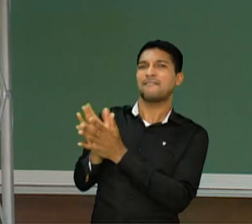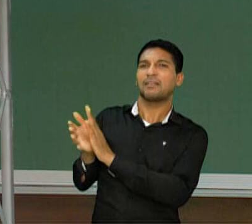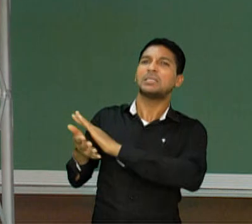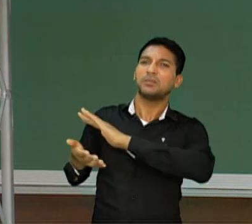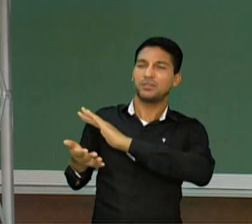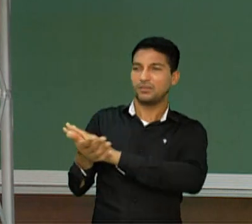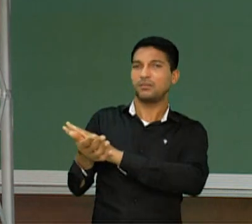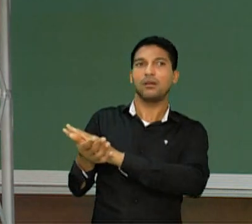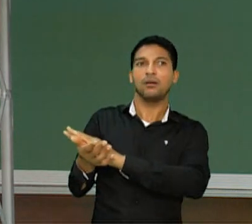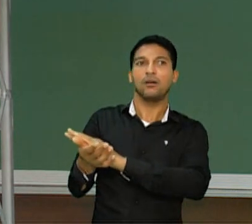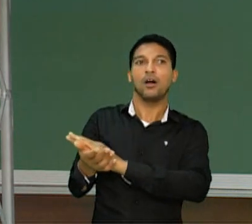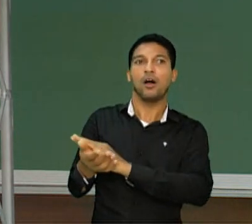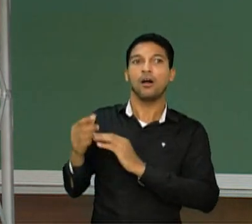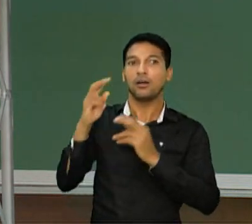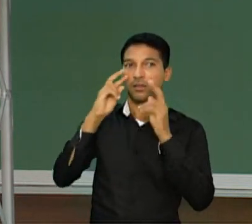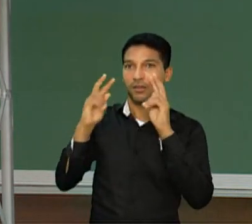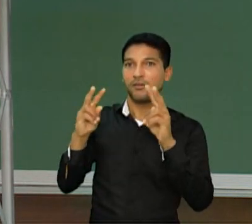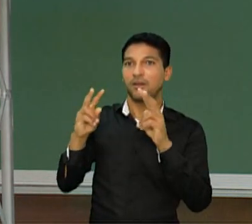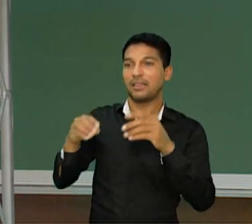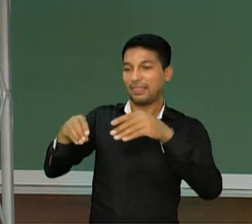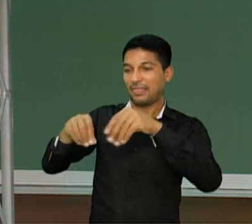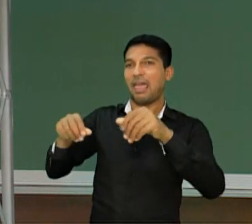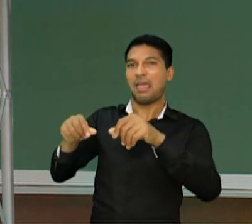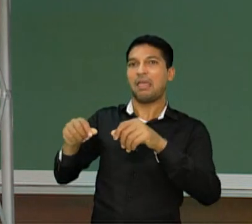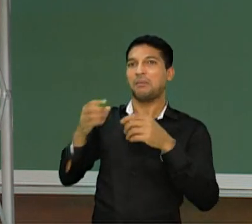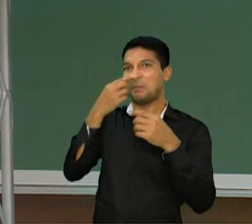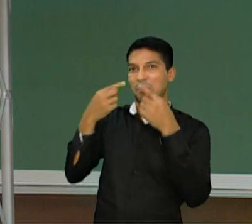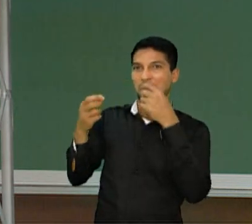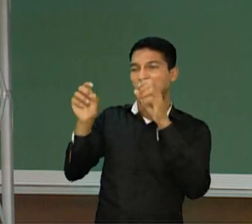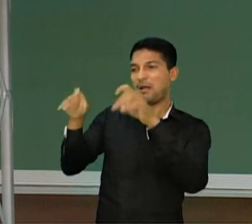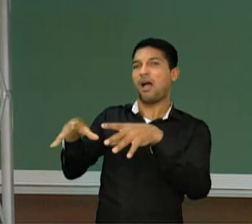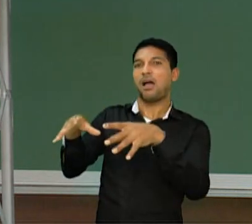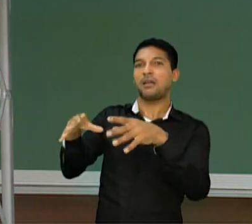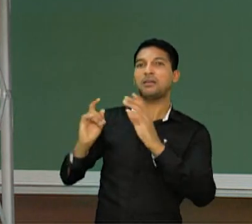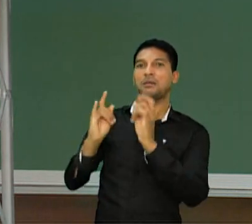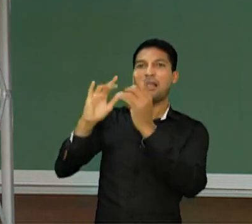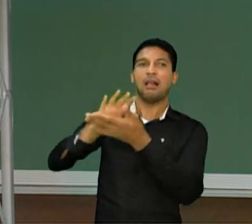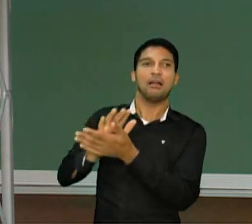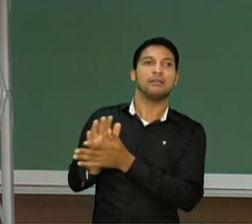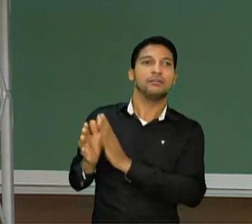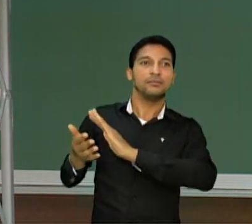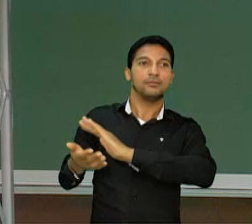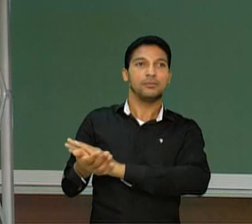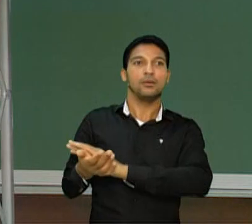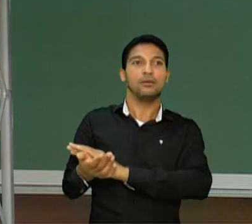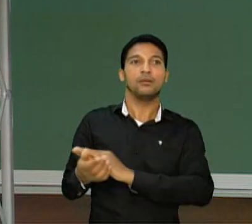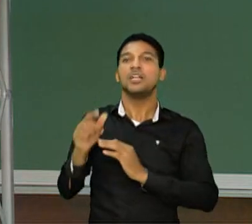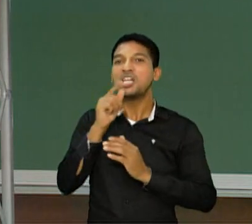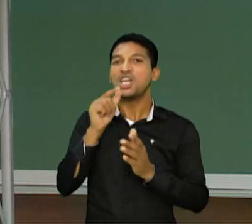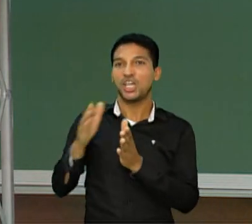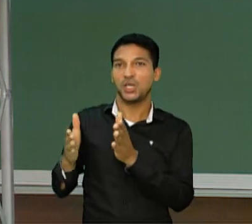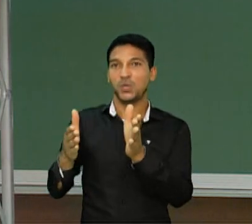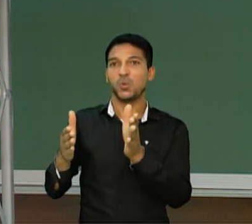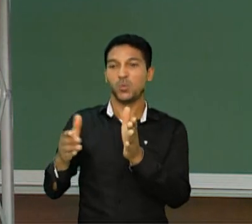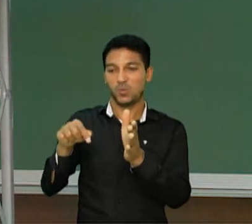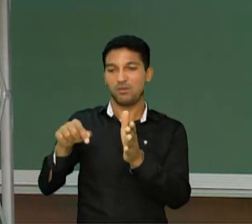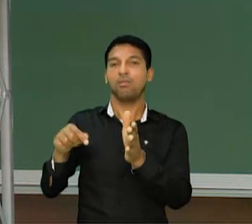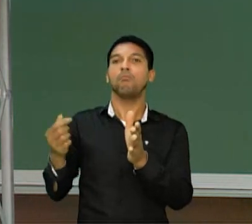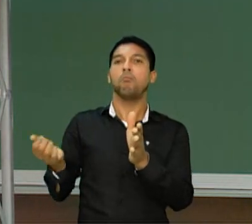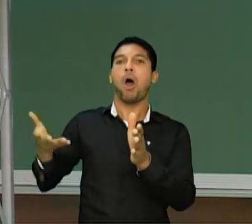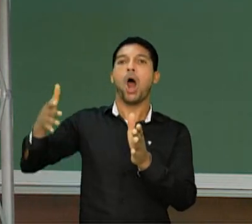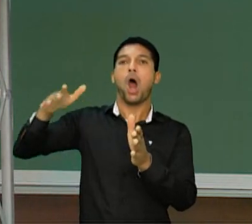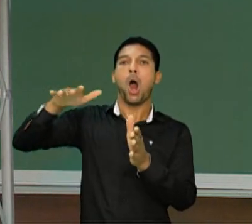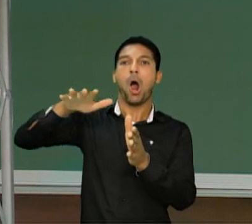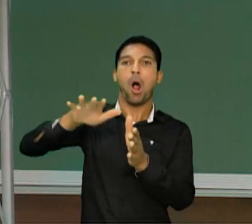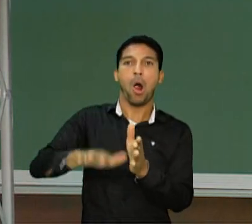aleatoriamente largando tudo, a terra sofrendo, um córregozinho que já nem existe mais. Então a observação da charge